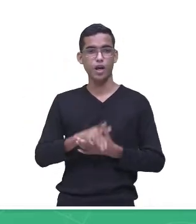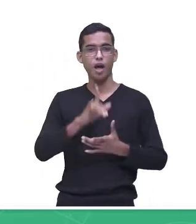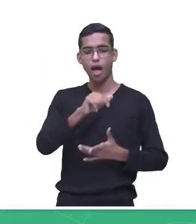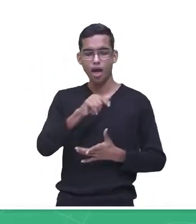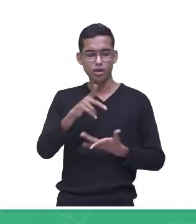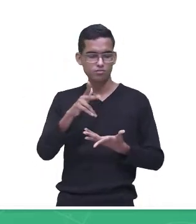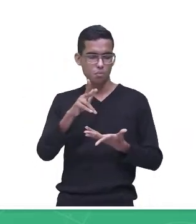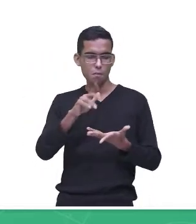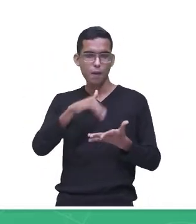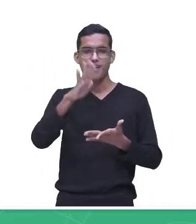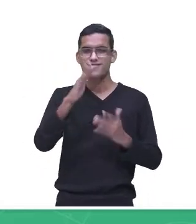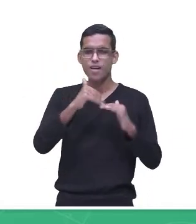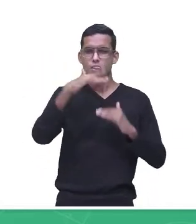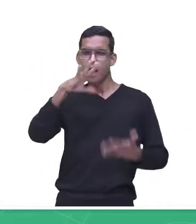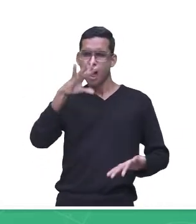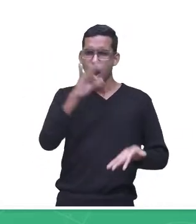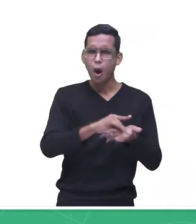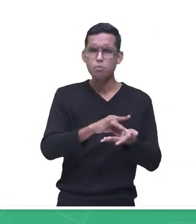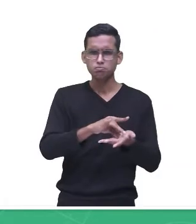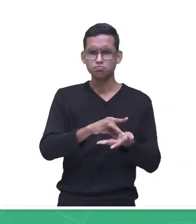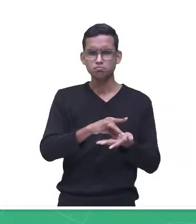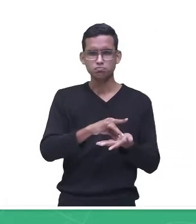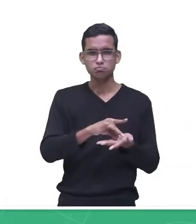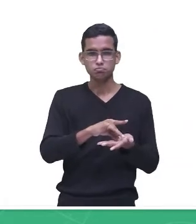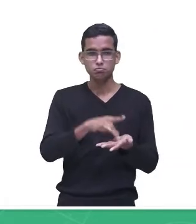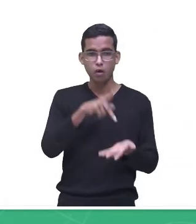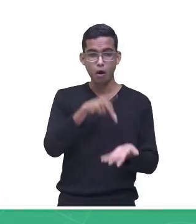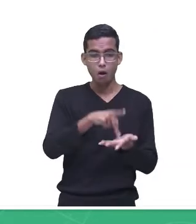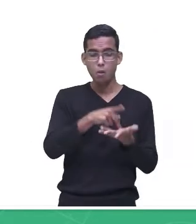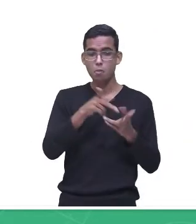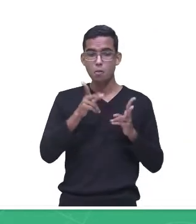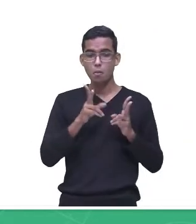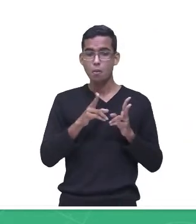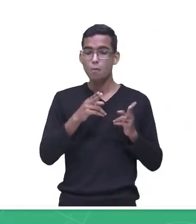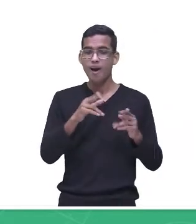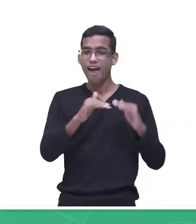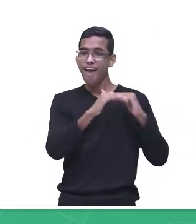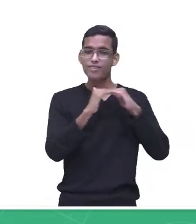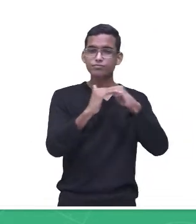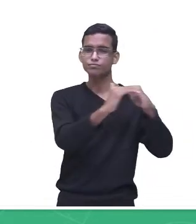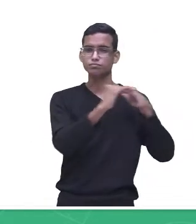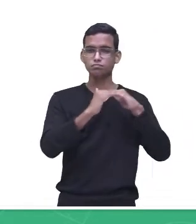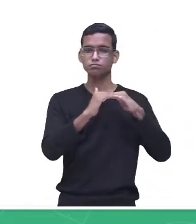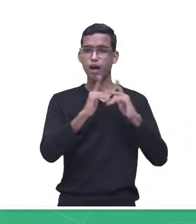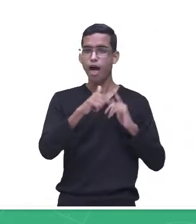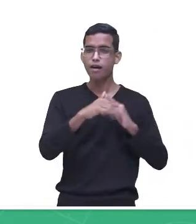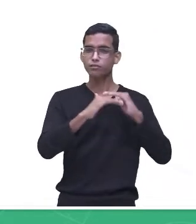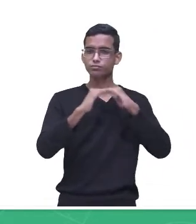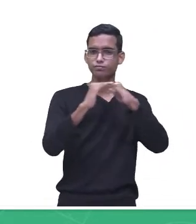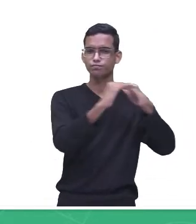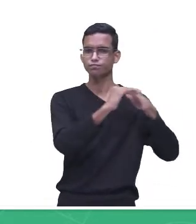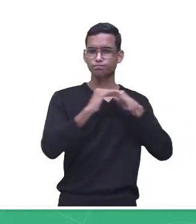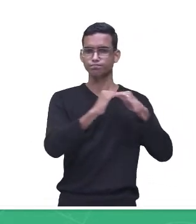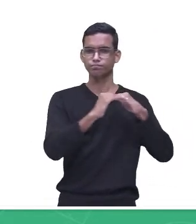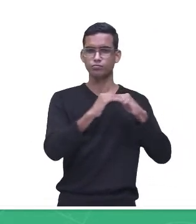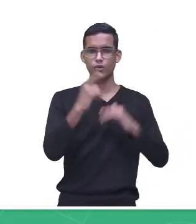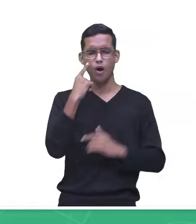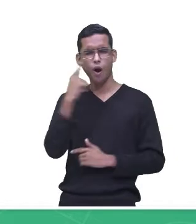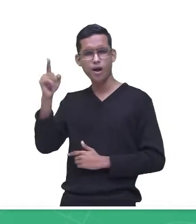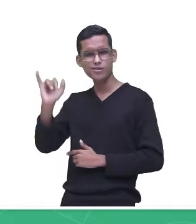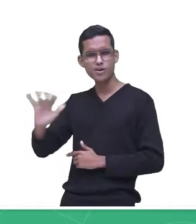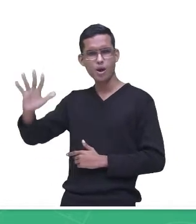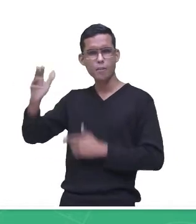verdadeiro. Por quê? Porque ele vai se manter igual. Olha só essa imagem aqui. Essa imagem explica